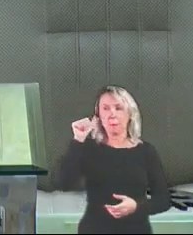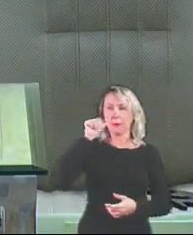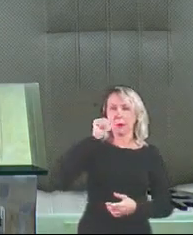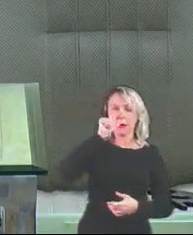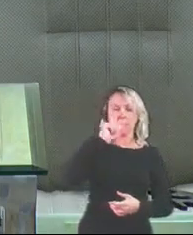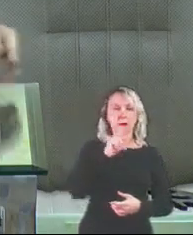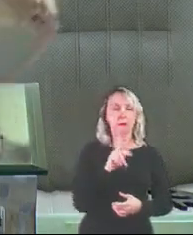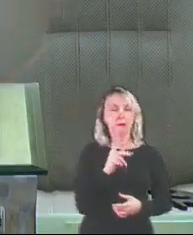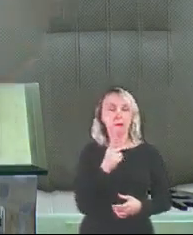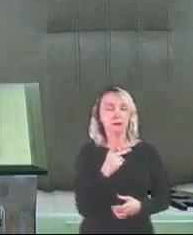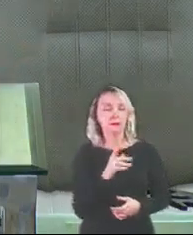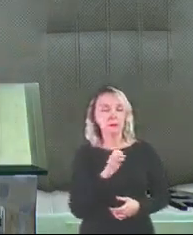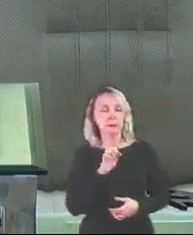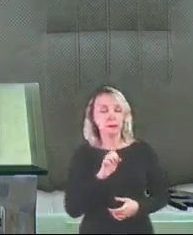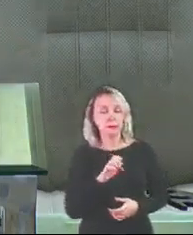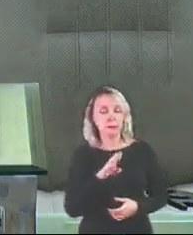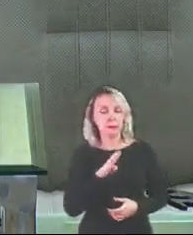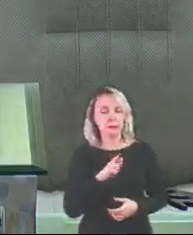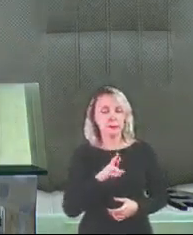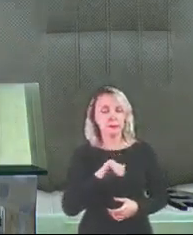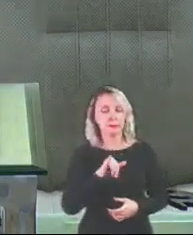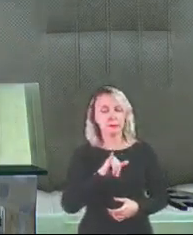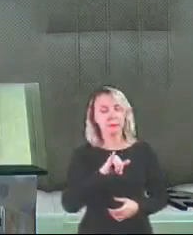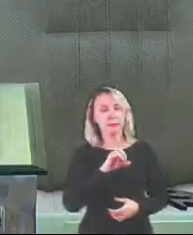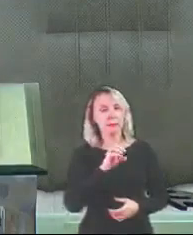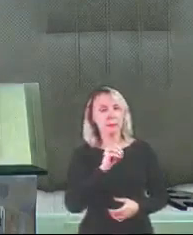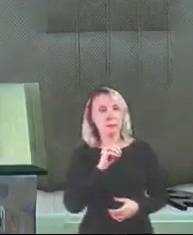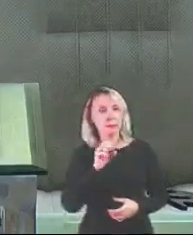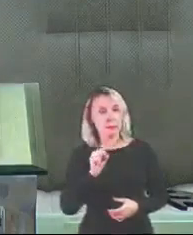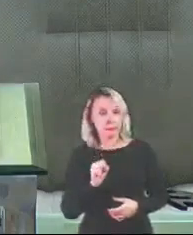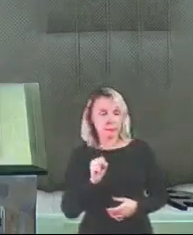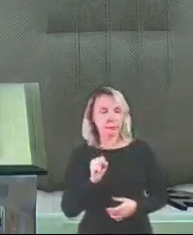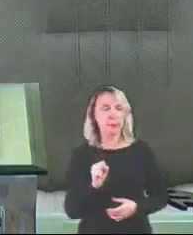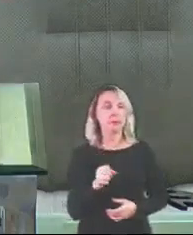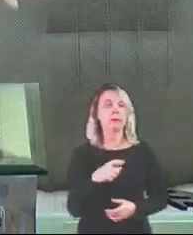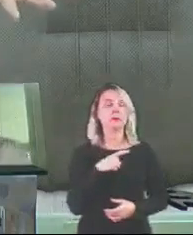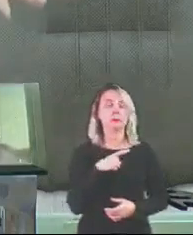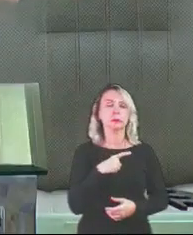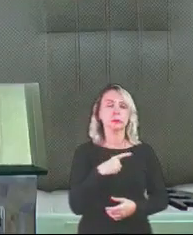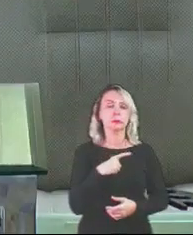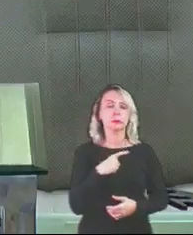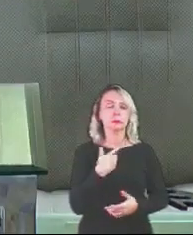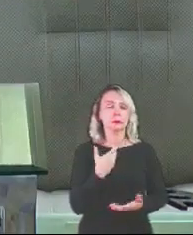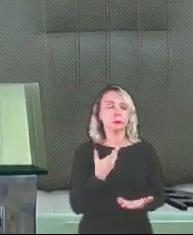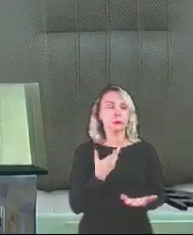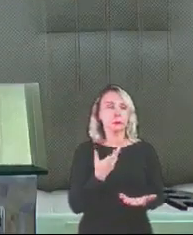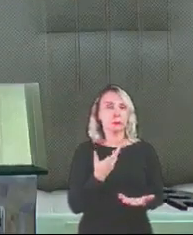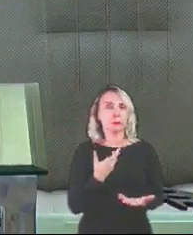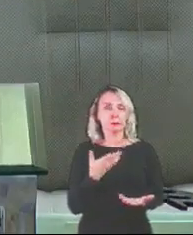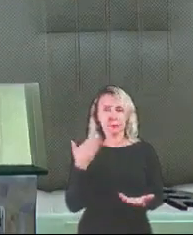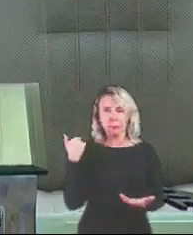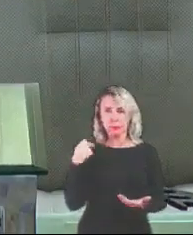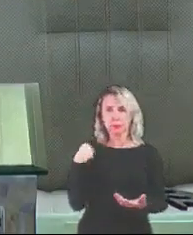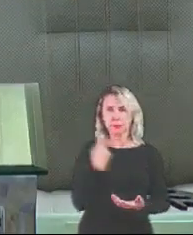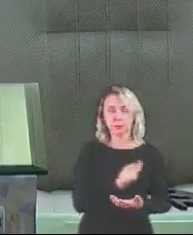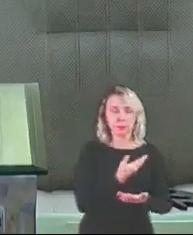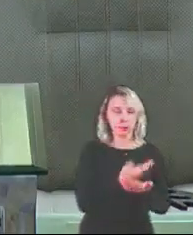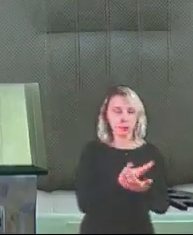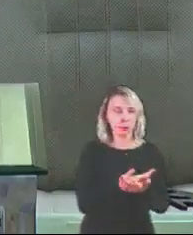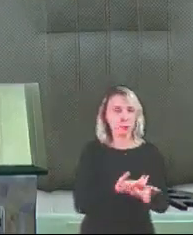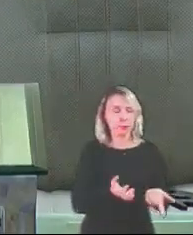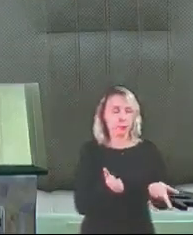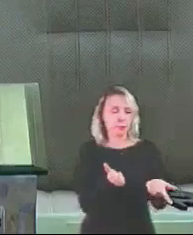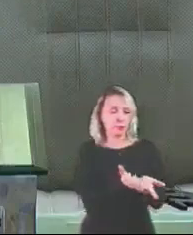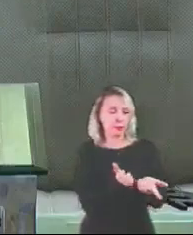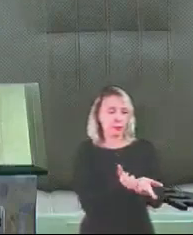e aí há uma confusão terrível. Nós estudamos uma lição de escola dominical e as pessoas, um defende que